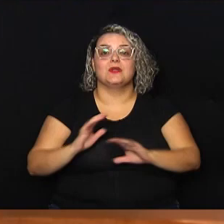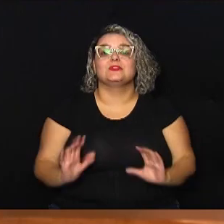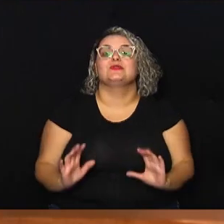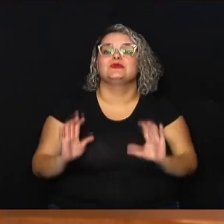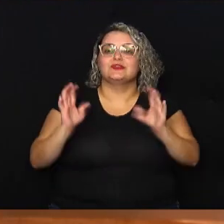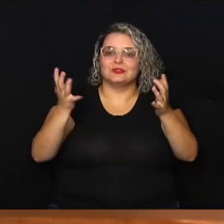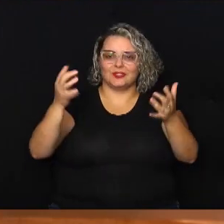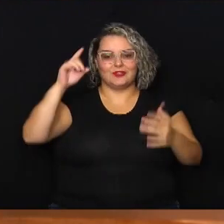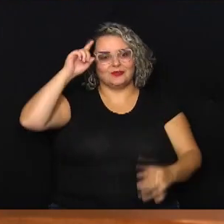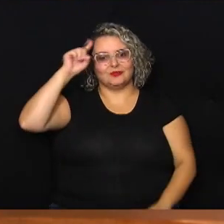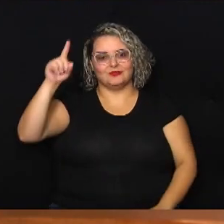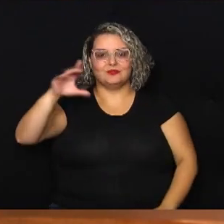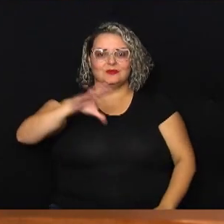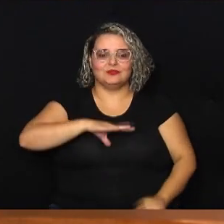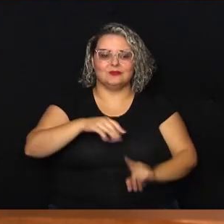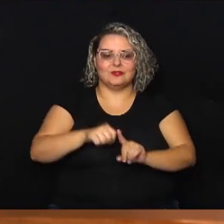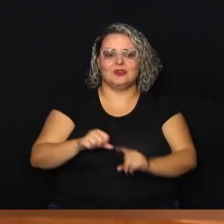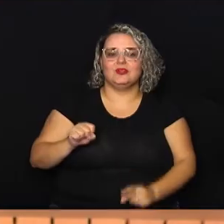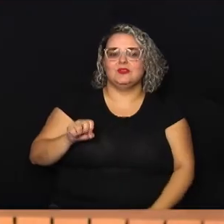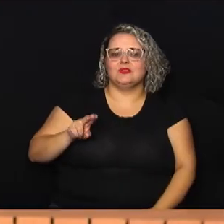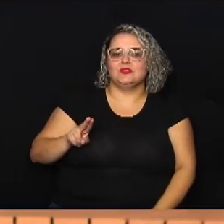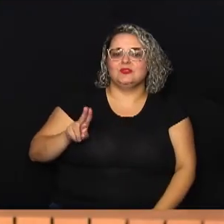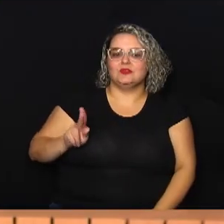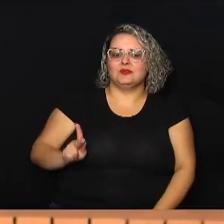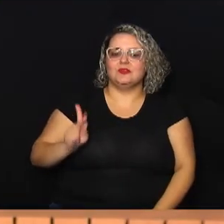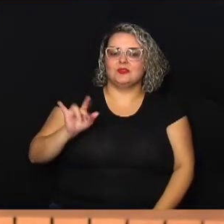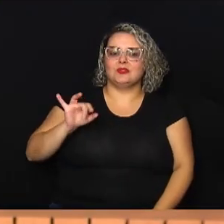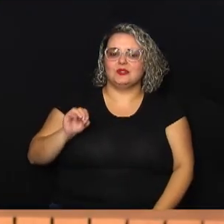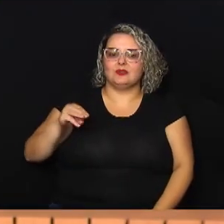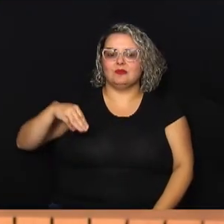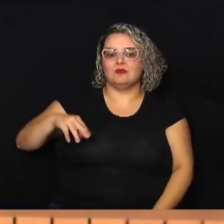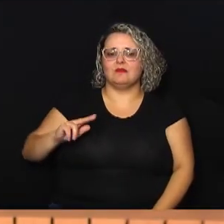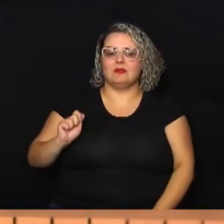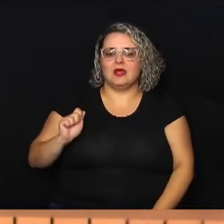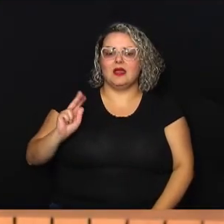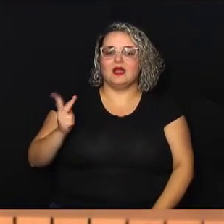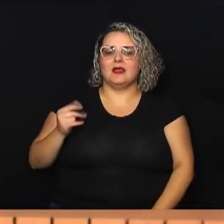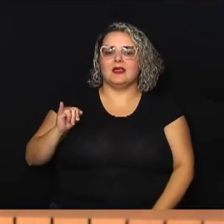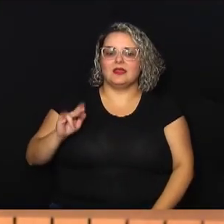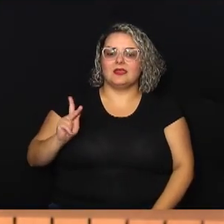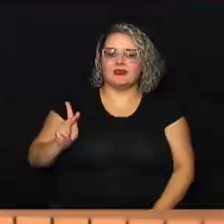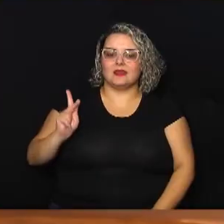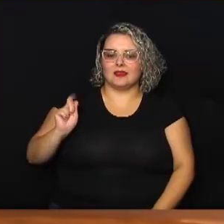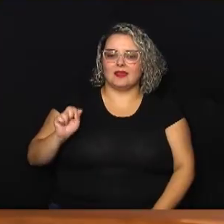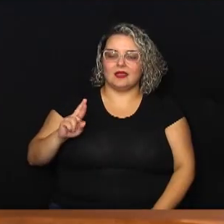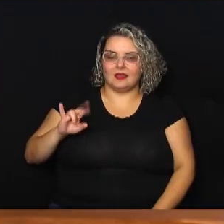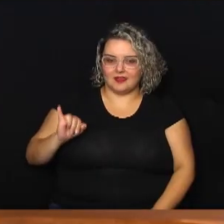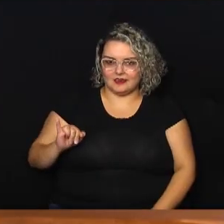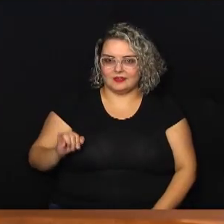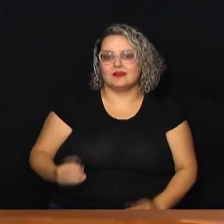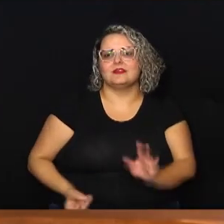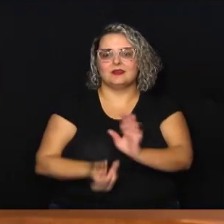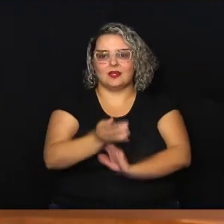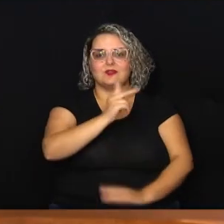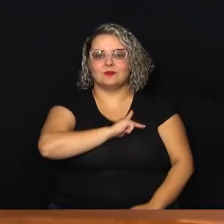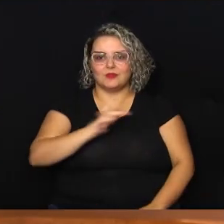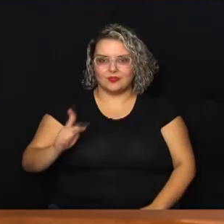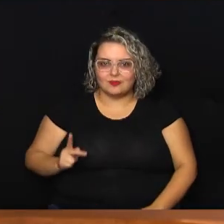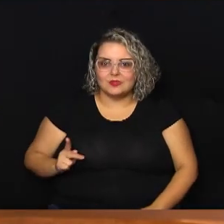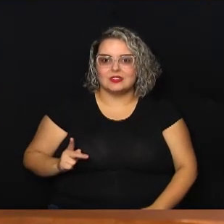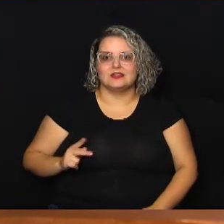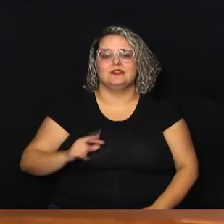Dia Municipal da Sukio Mahikari, instituído pelo presidente da Câmara, o vereador Luiz Rossini, o Legislativo